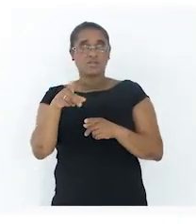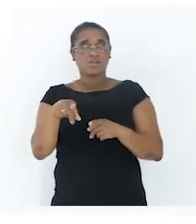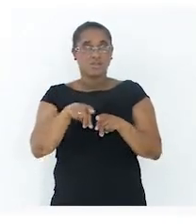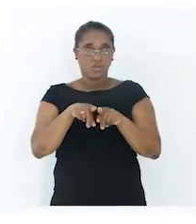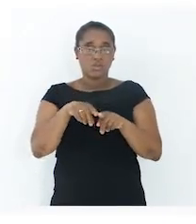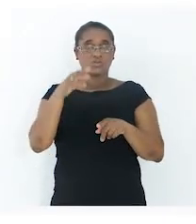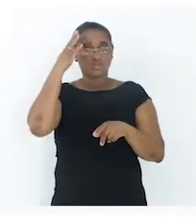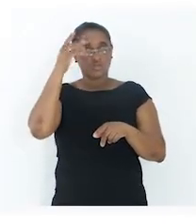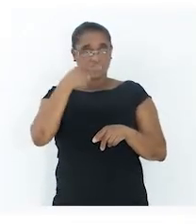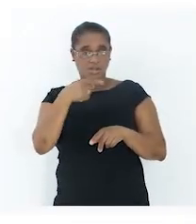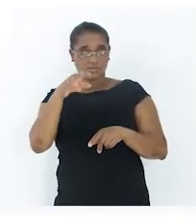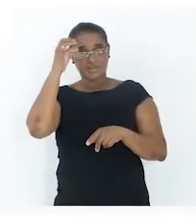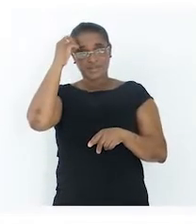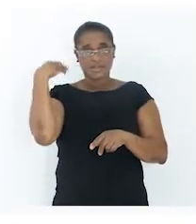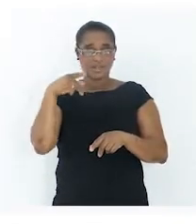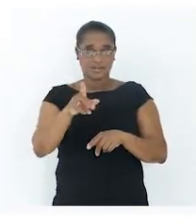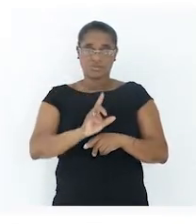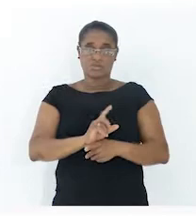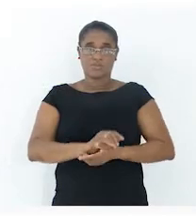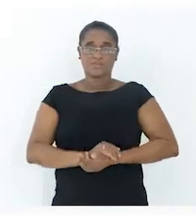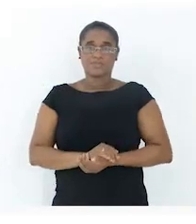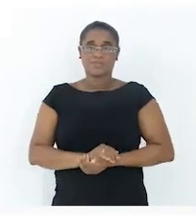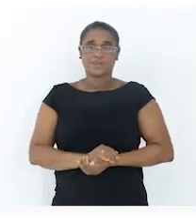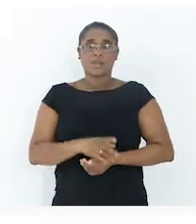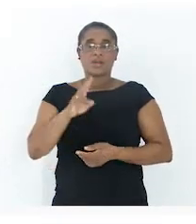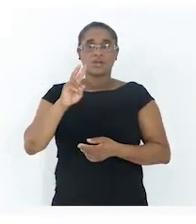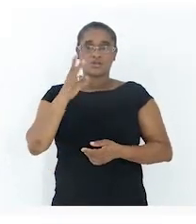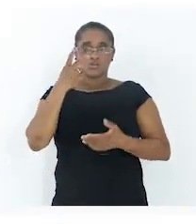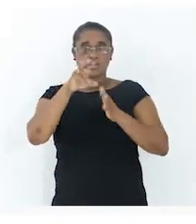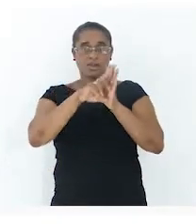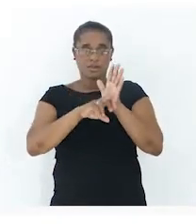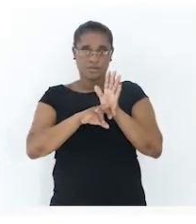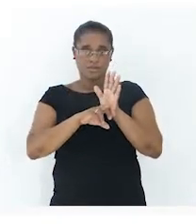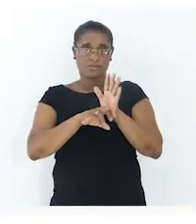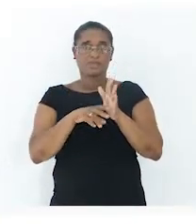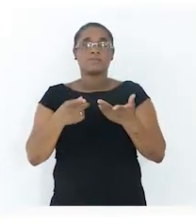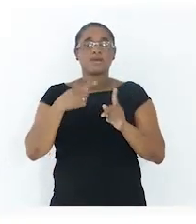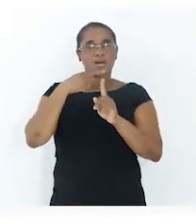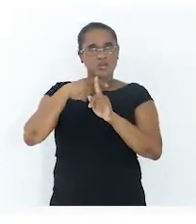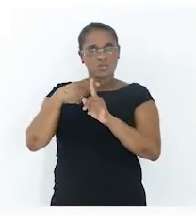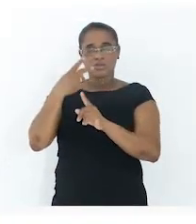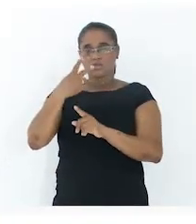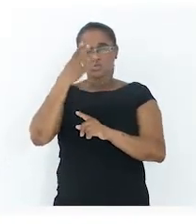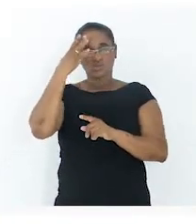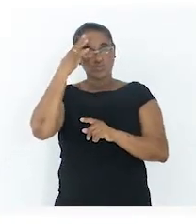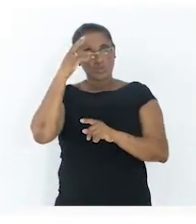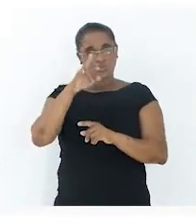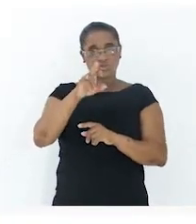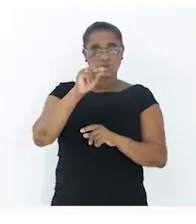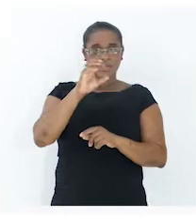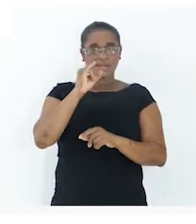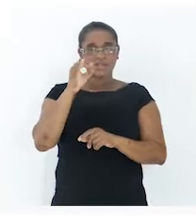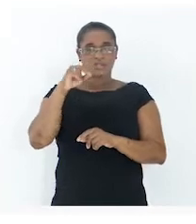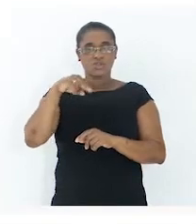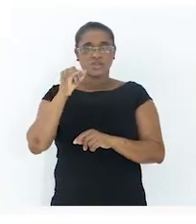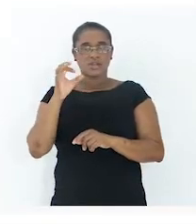disso. Vamos prosseguir. Segunda regra. Para adicionar dois números racionais de